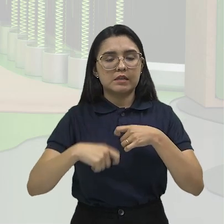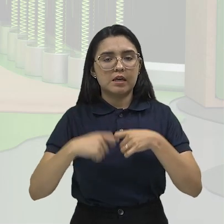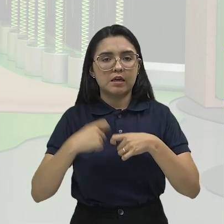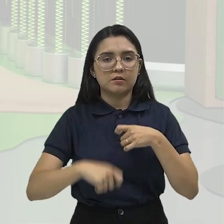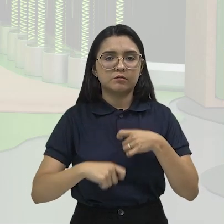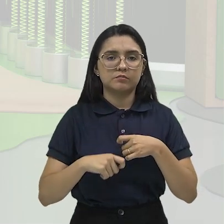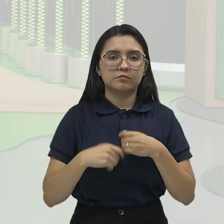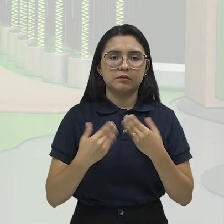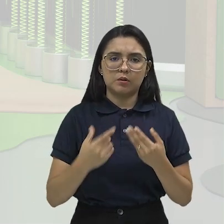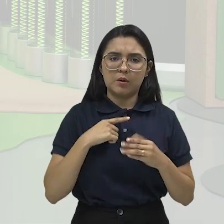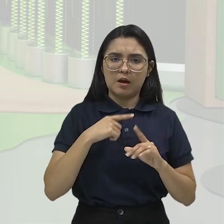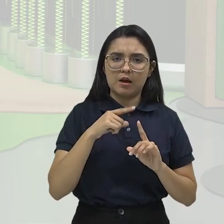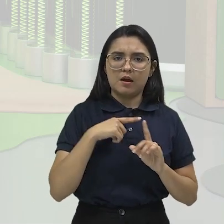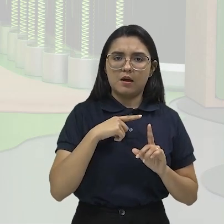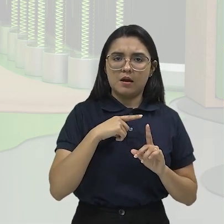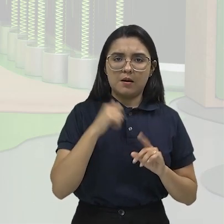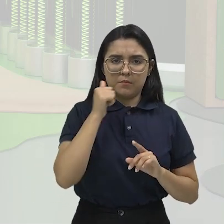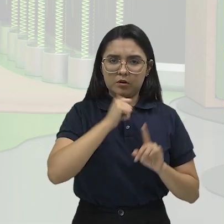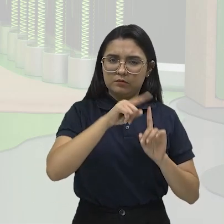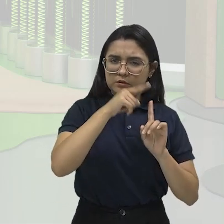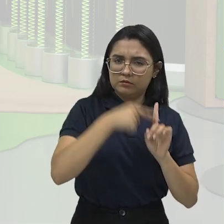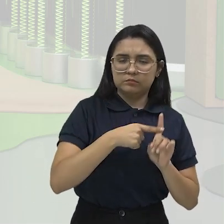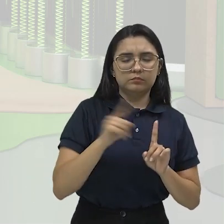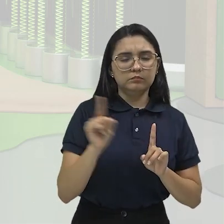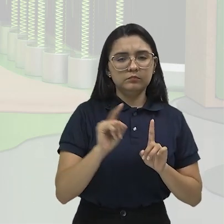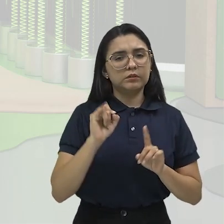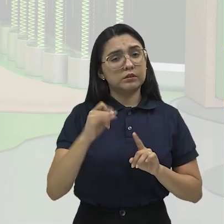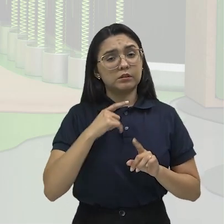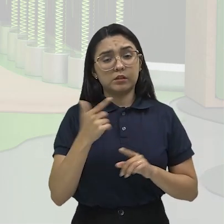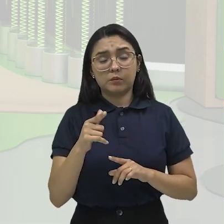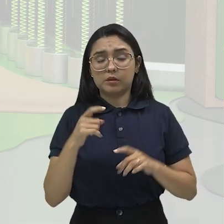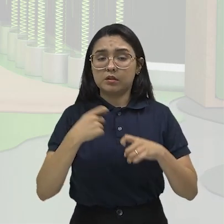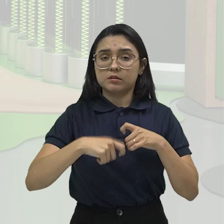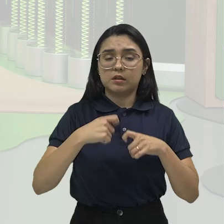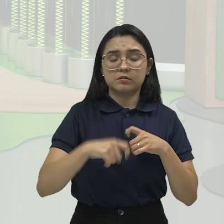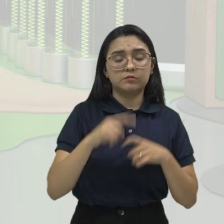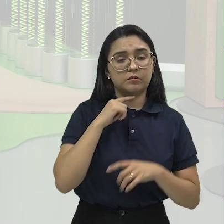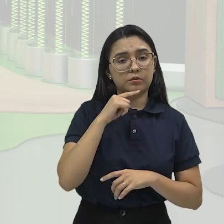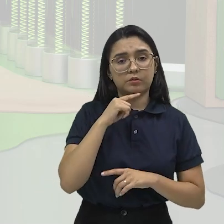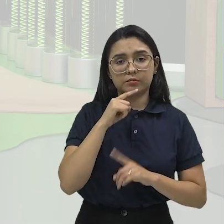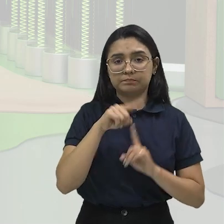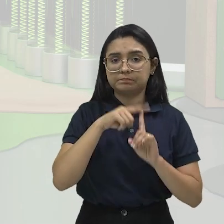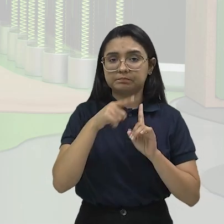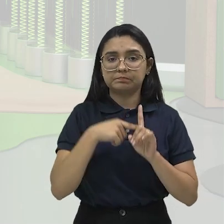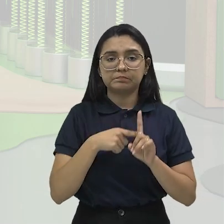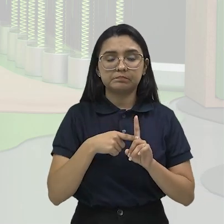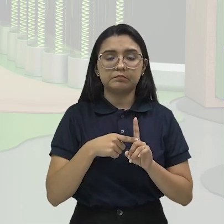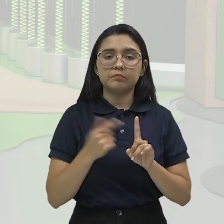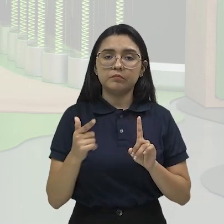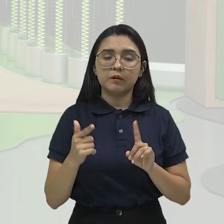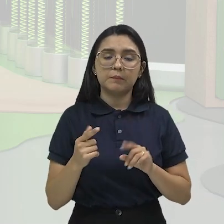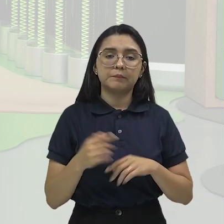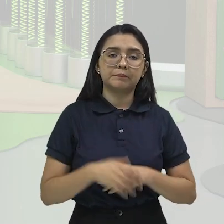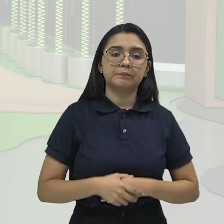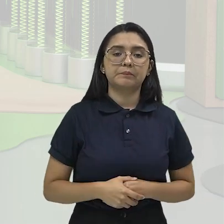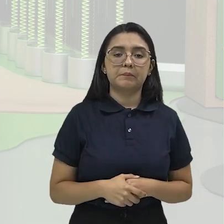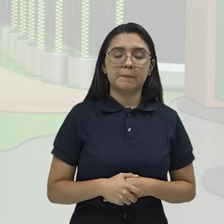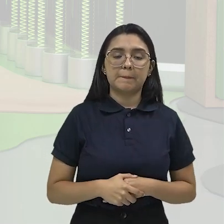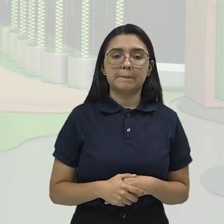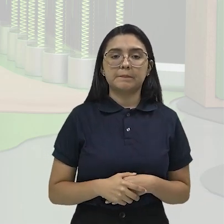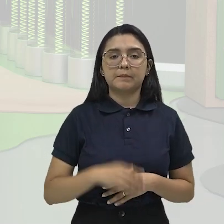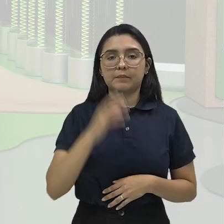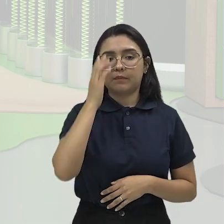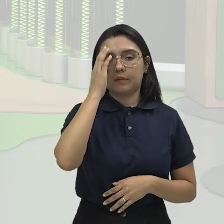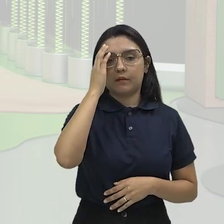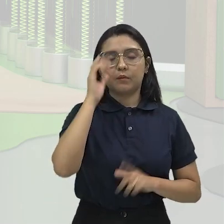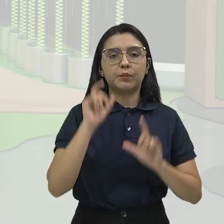mulher vai ficar grávida? Não, né? Então, se não houve ali uma relação, não houve a presença de um espermatozoide, então ela não vai ficar